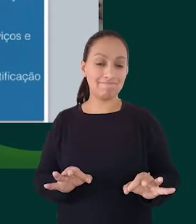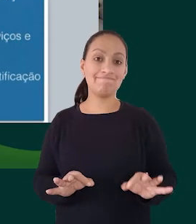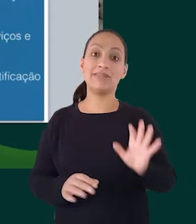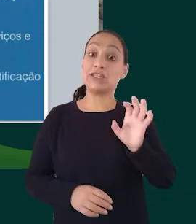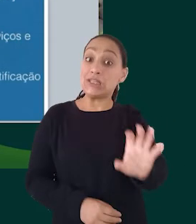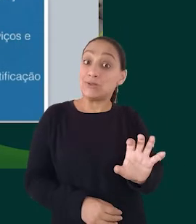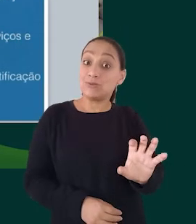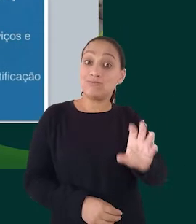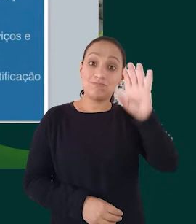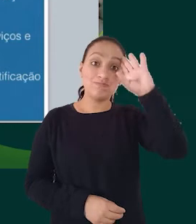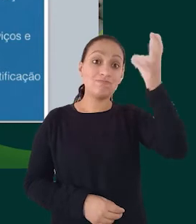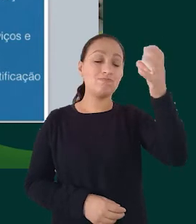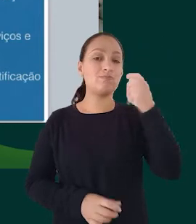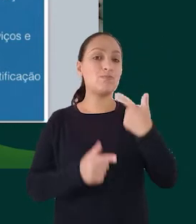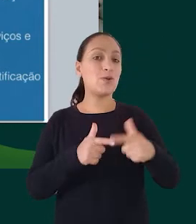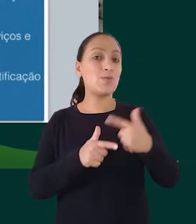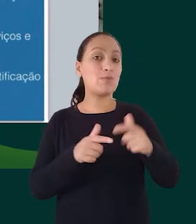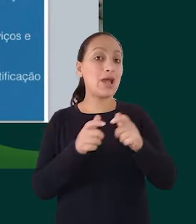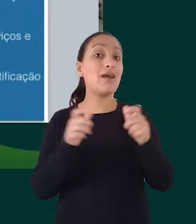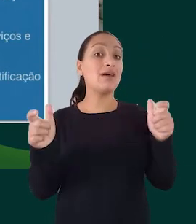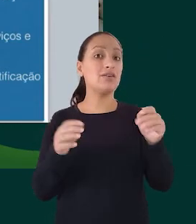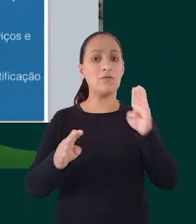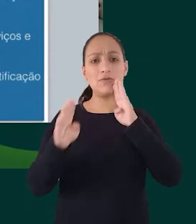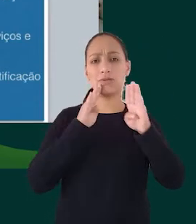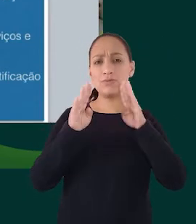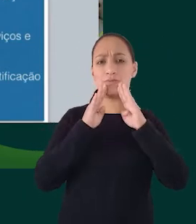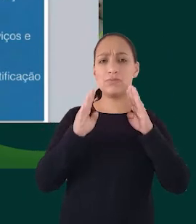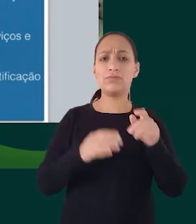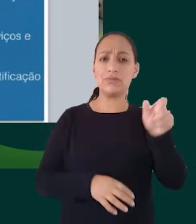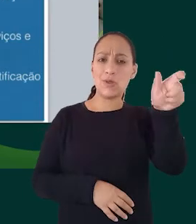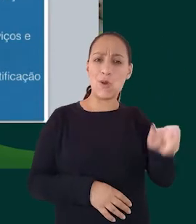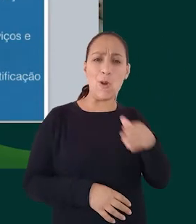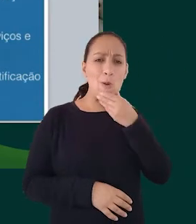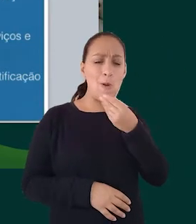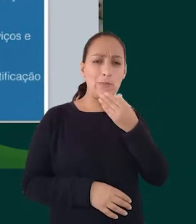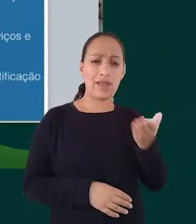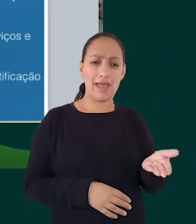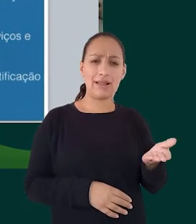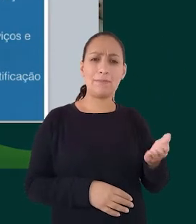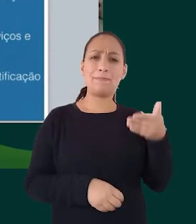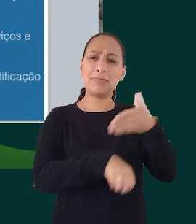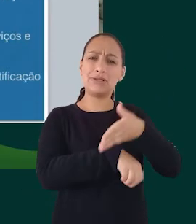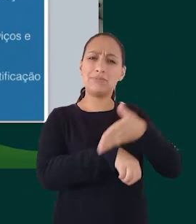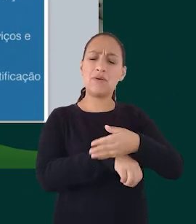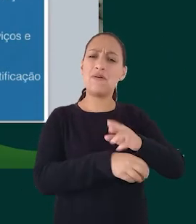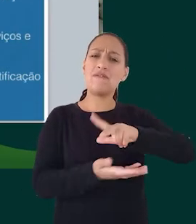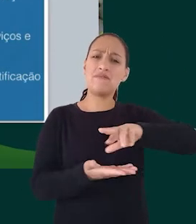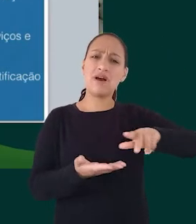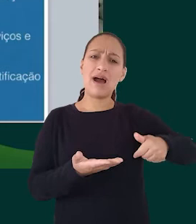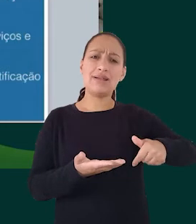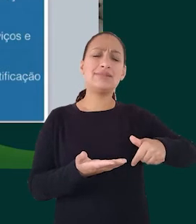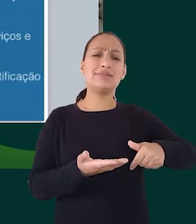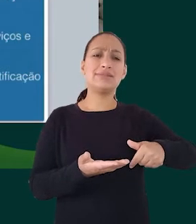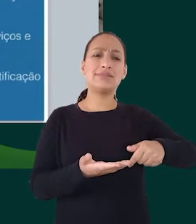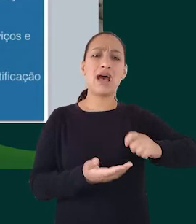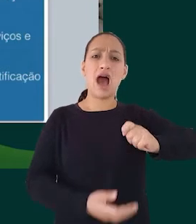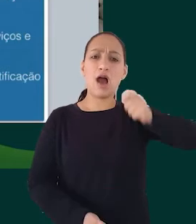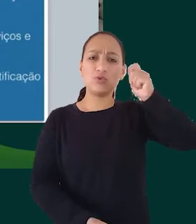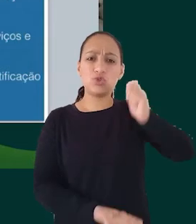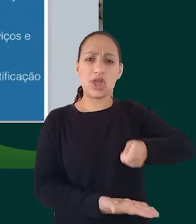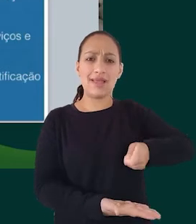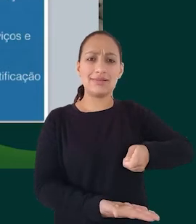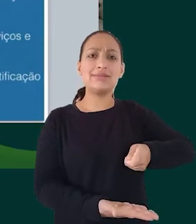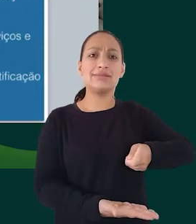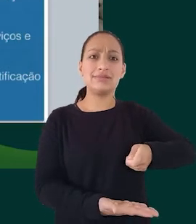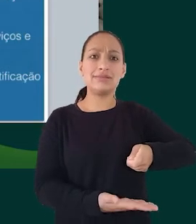problema muito grande para o Facebook, inclusive o Mark Zuckerberg participou de várias audiências no Senado americano em função desse